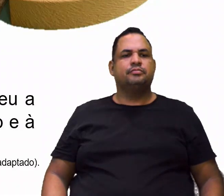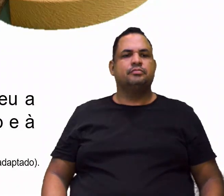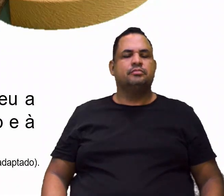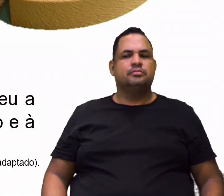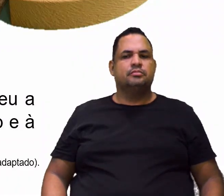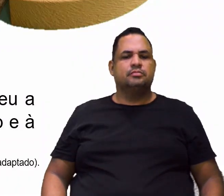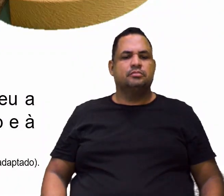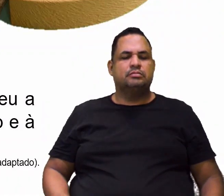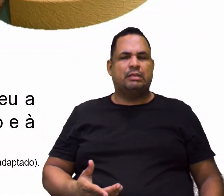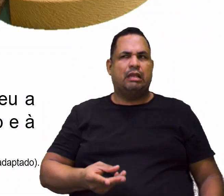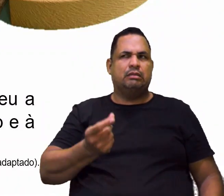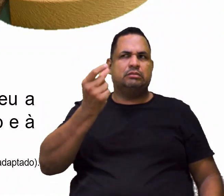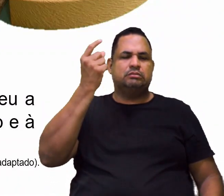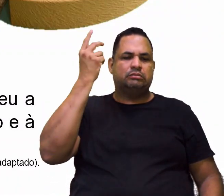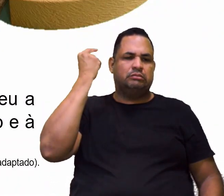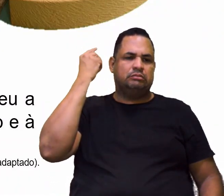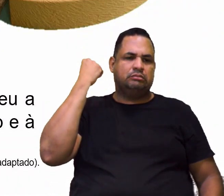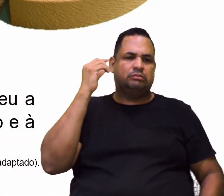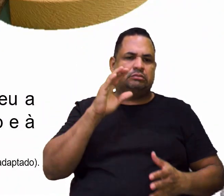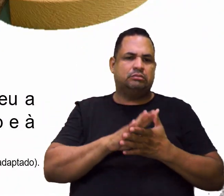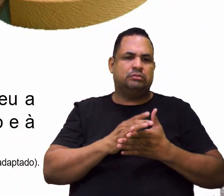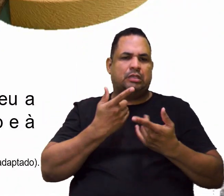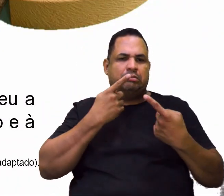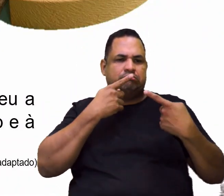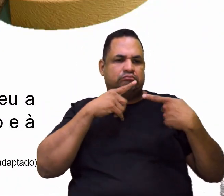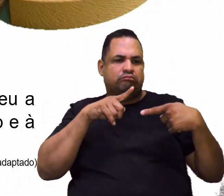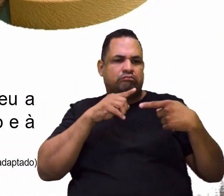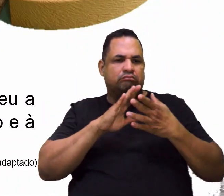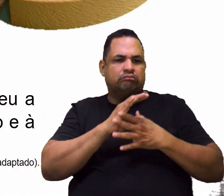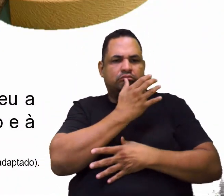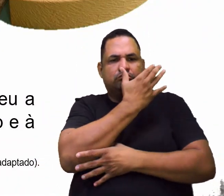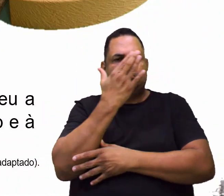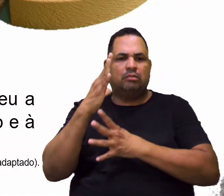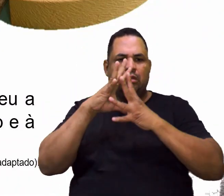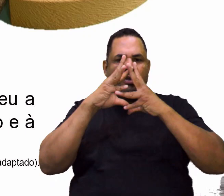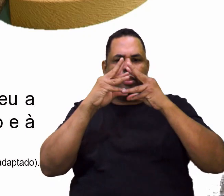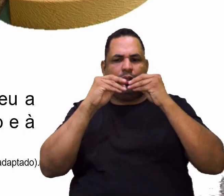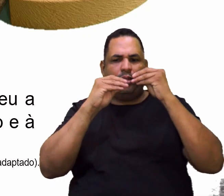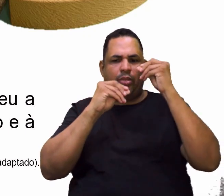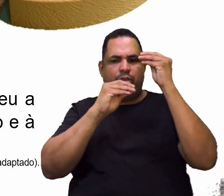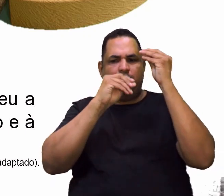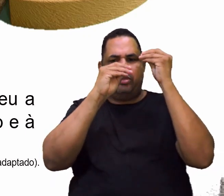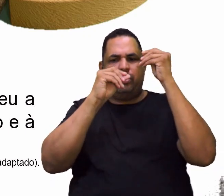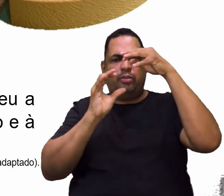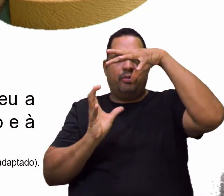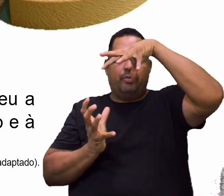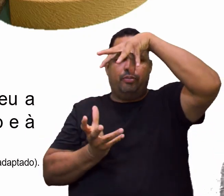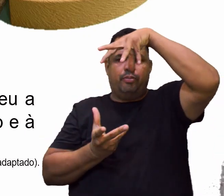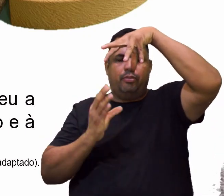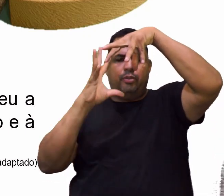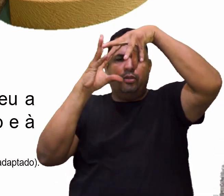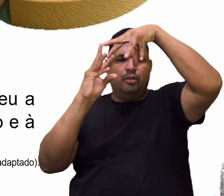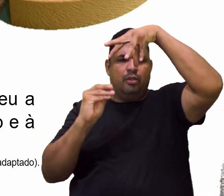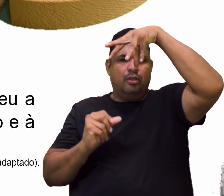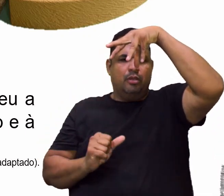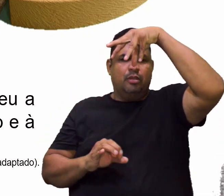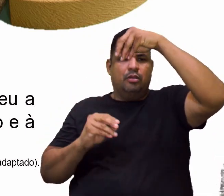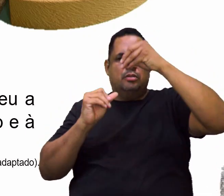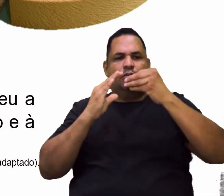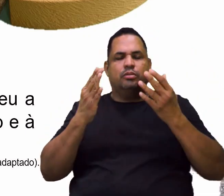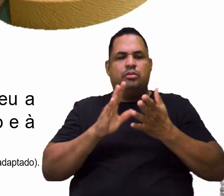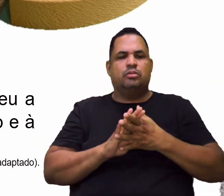Há muito tempo, as ameaças climáticas, por exemplo, o derretimento das calotas polares, as grandes